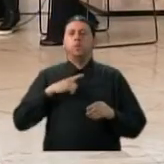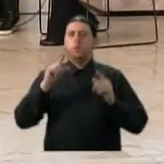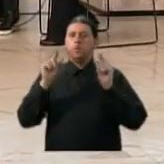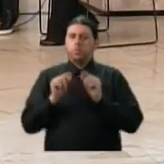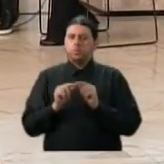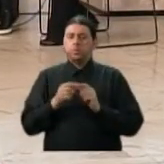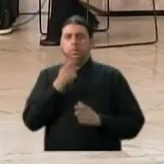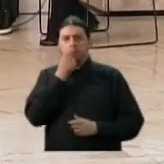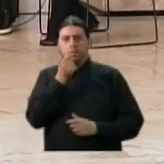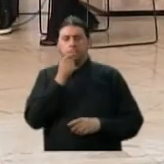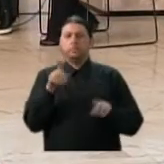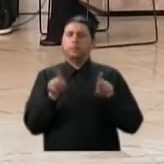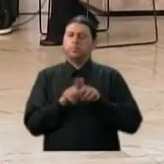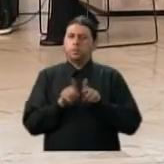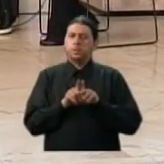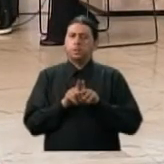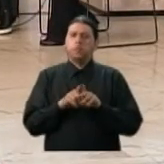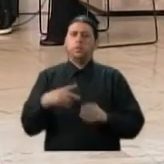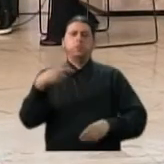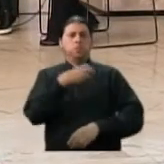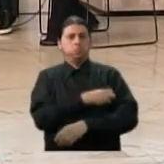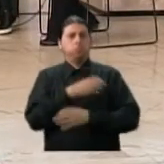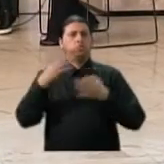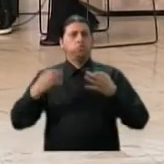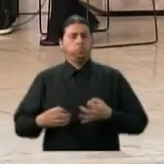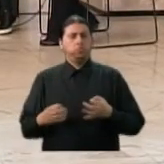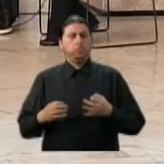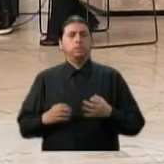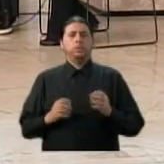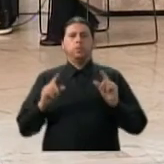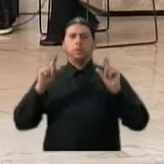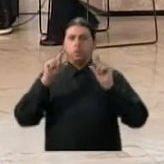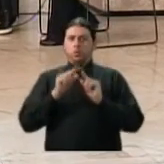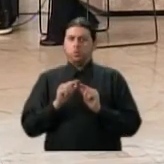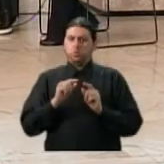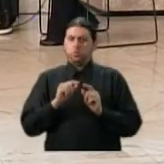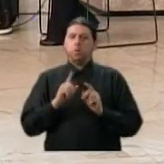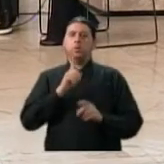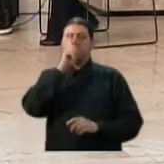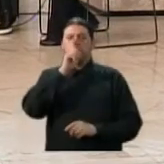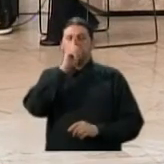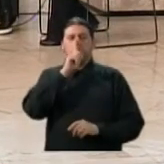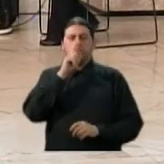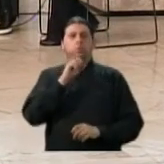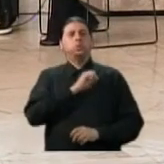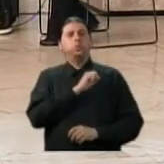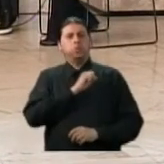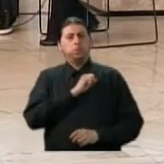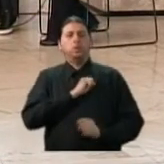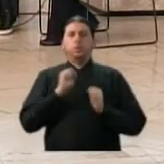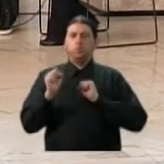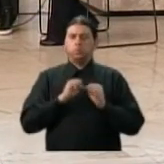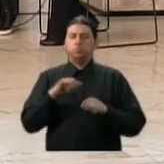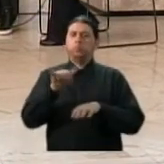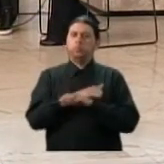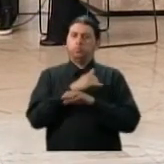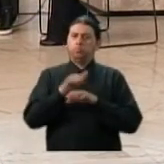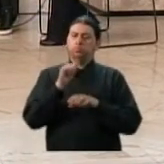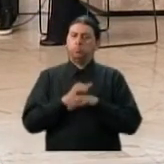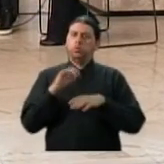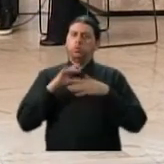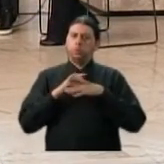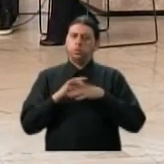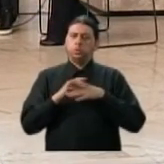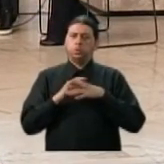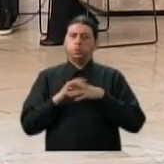Exatamente, assim. Só que o que acontece? A vacinação justamente é para que a gente reduza o risco para que possa haver uma doença.